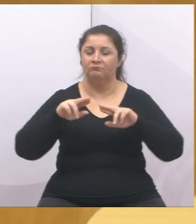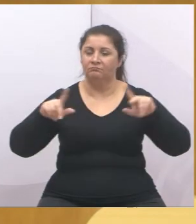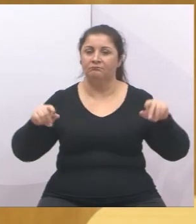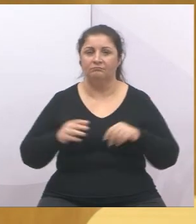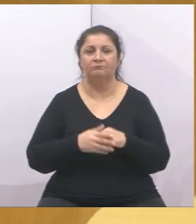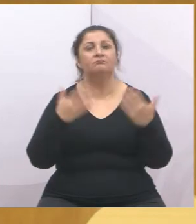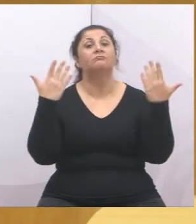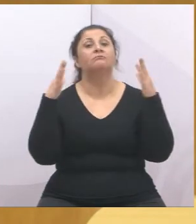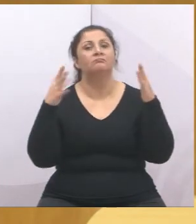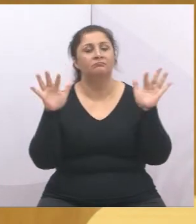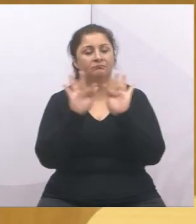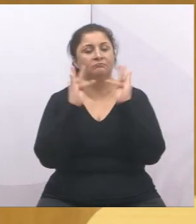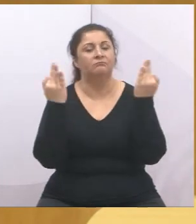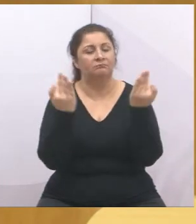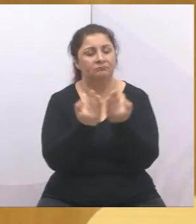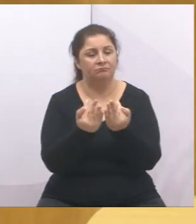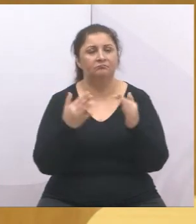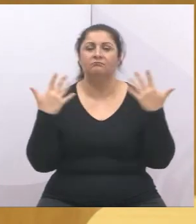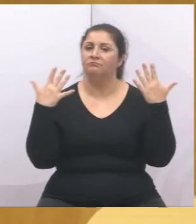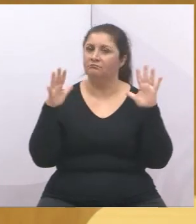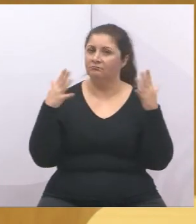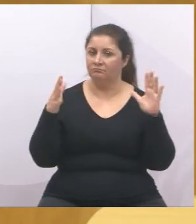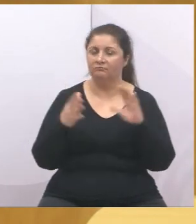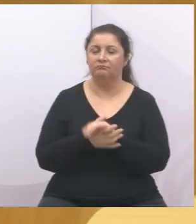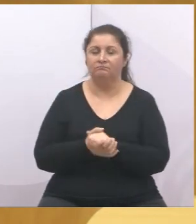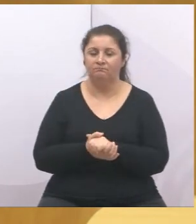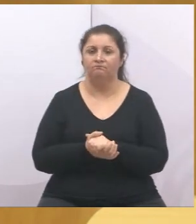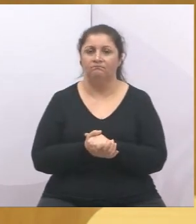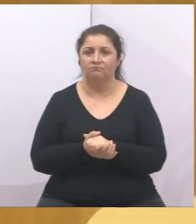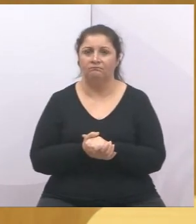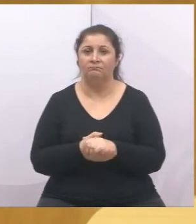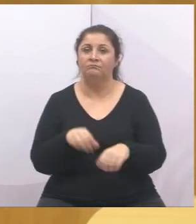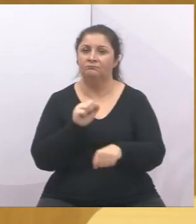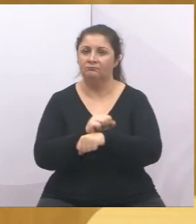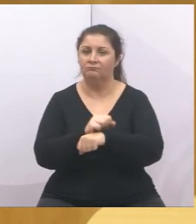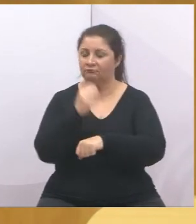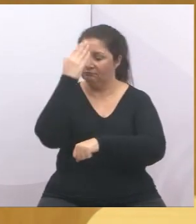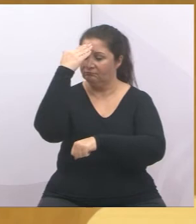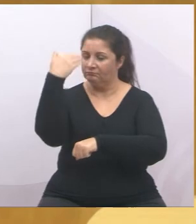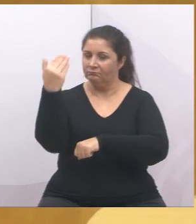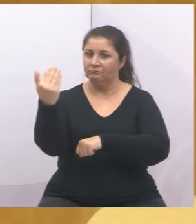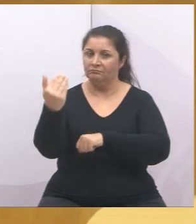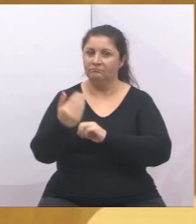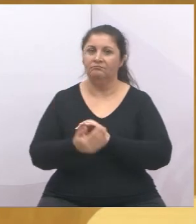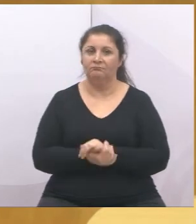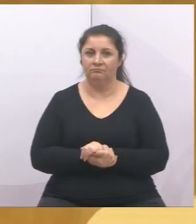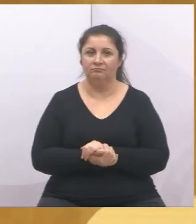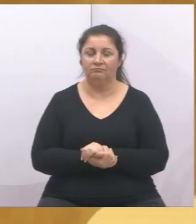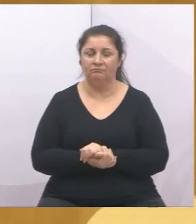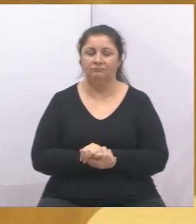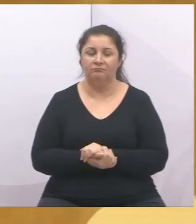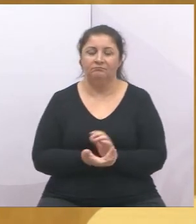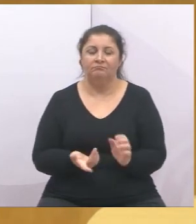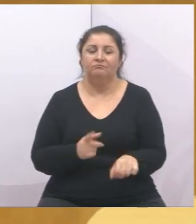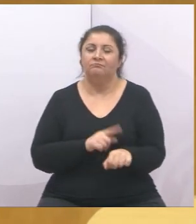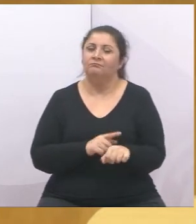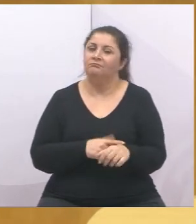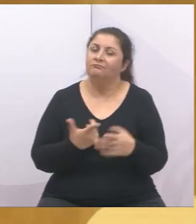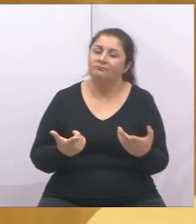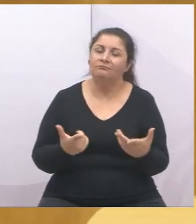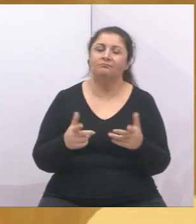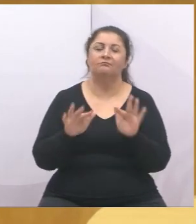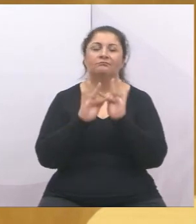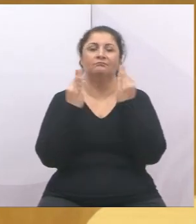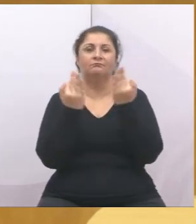família, parabéns pelo legado que ele deixou e espero que essa justa homenagem seja aí um momento de vocês